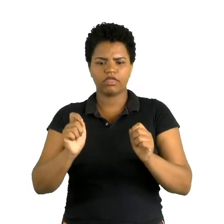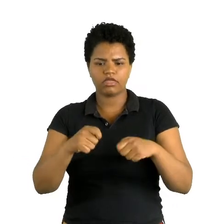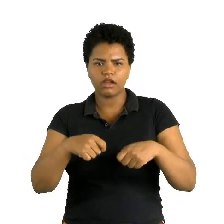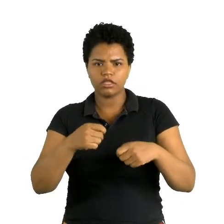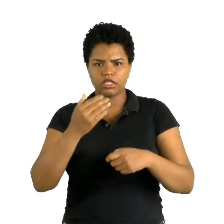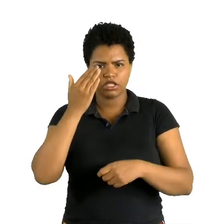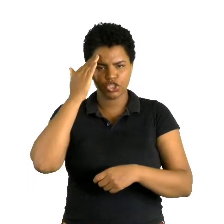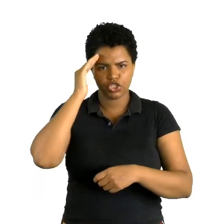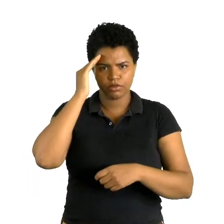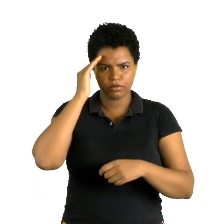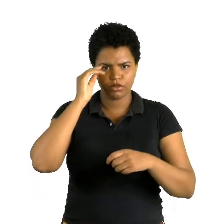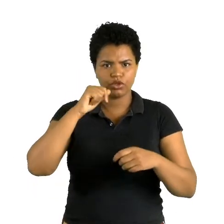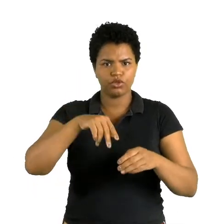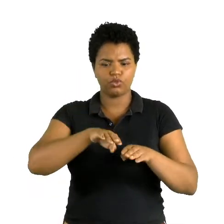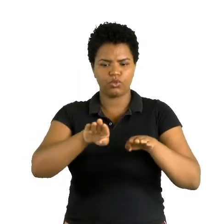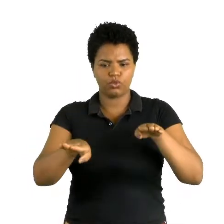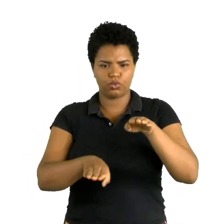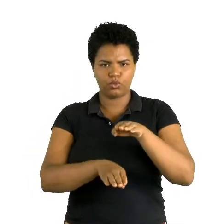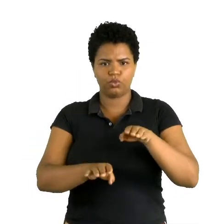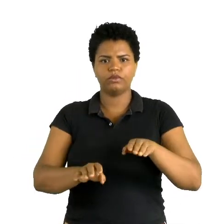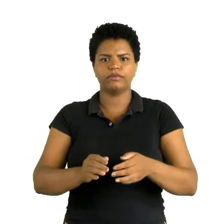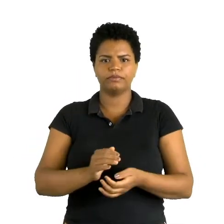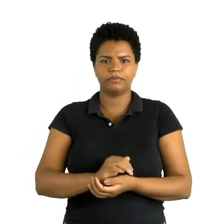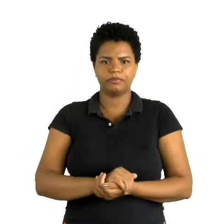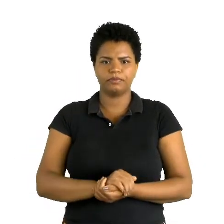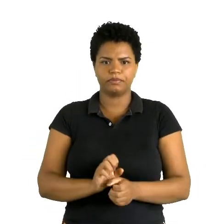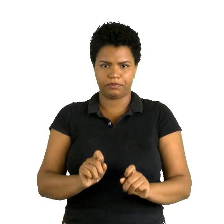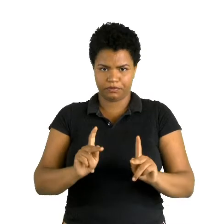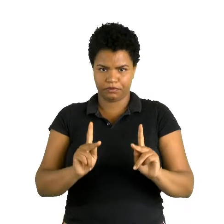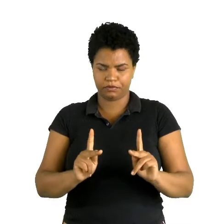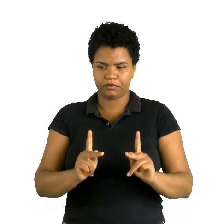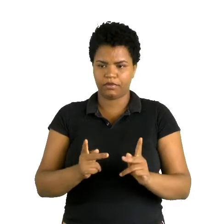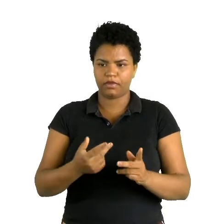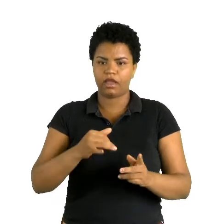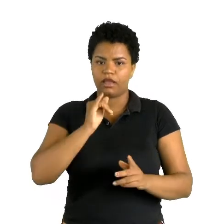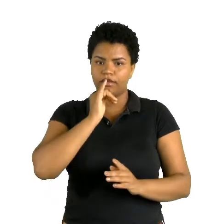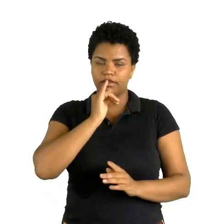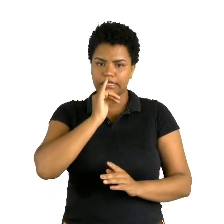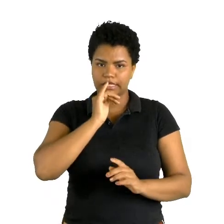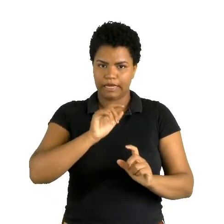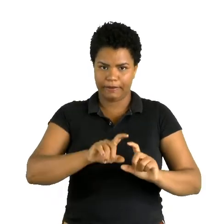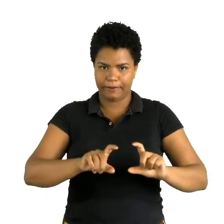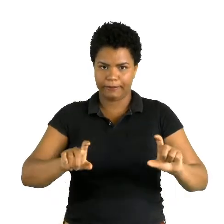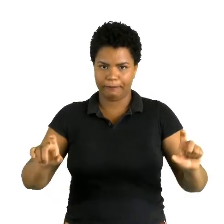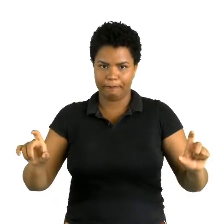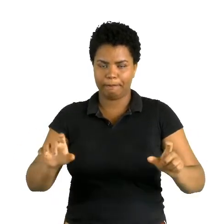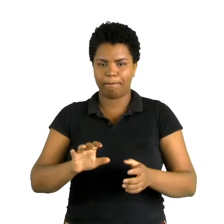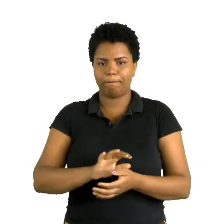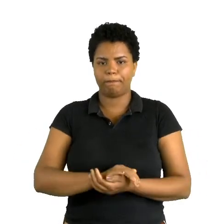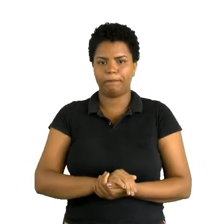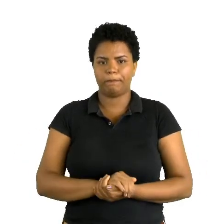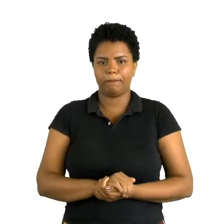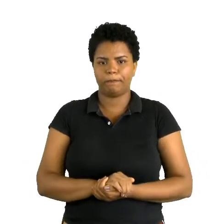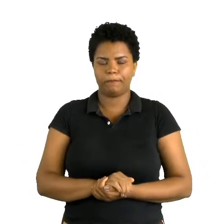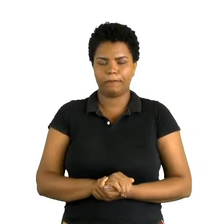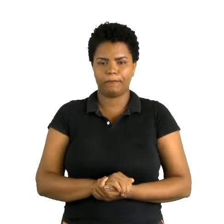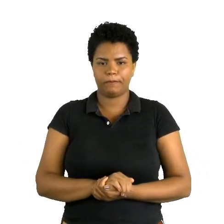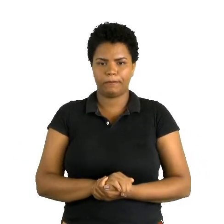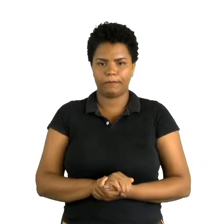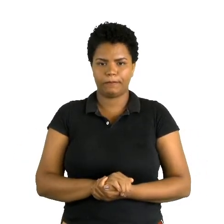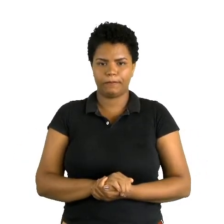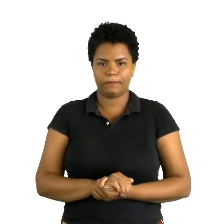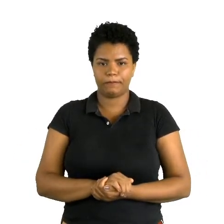entender aqui os nossos exemplos. Nós temos aqui o exemplo: Paulo is less tall than